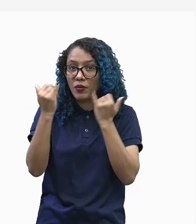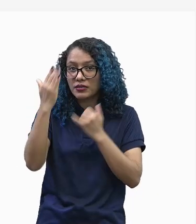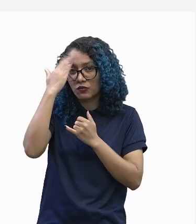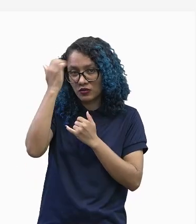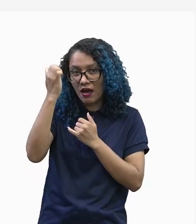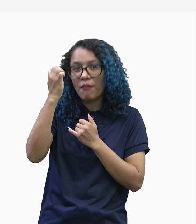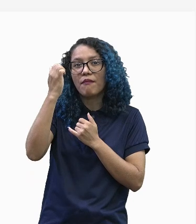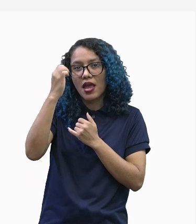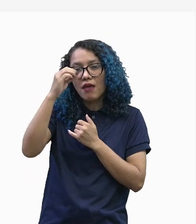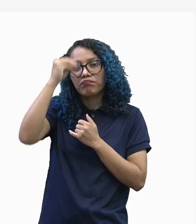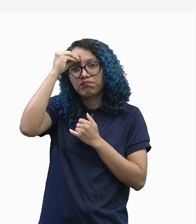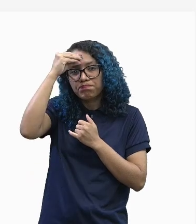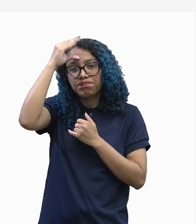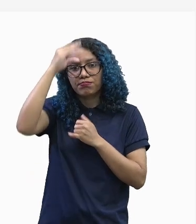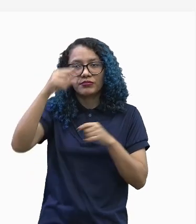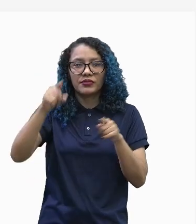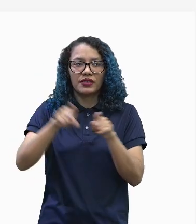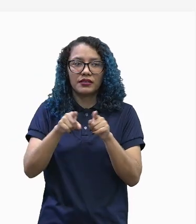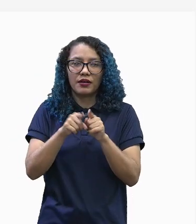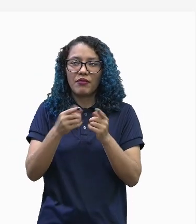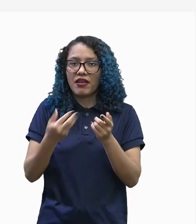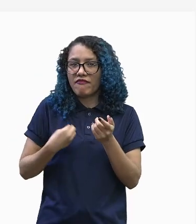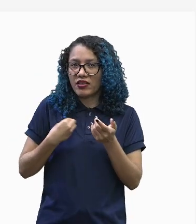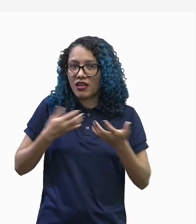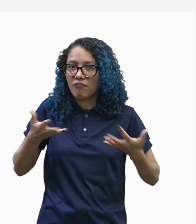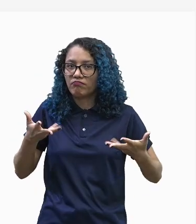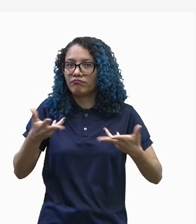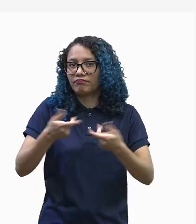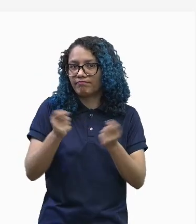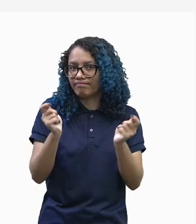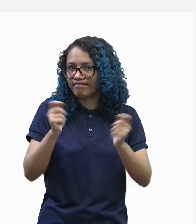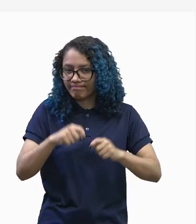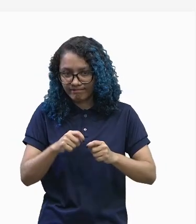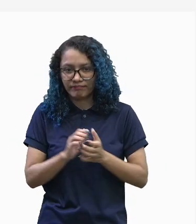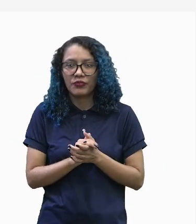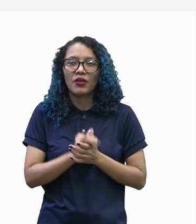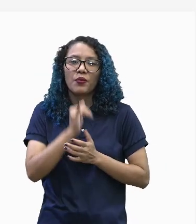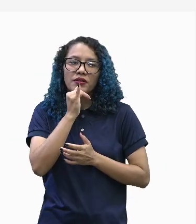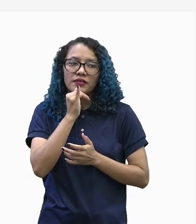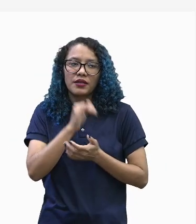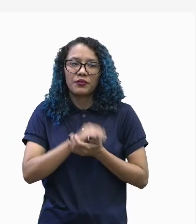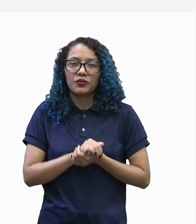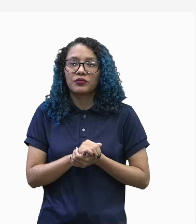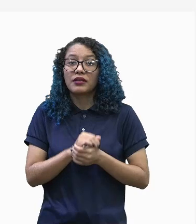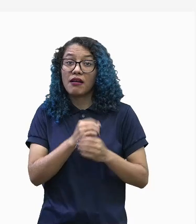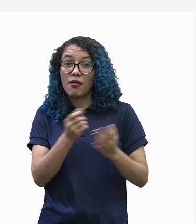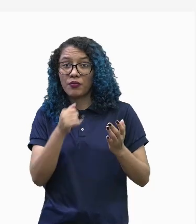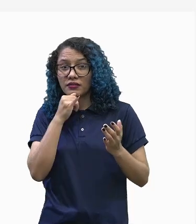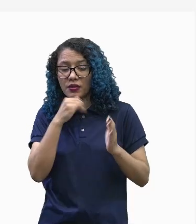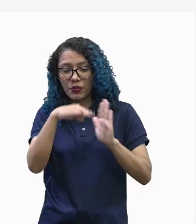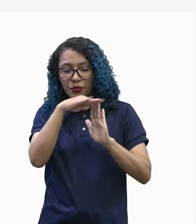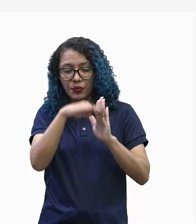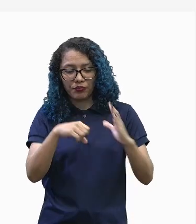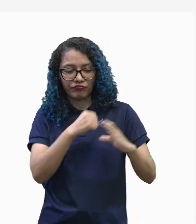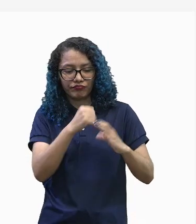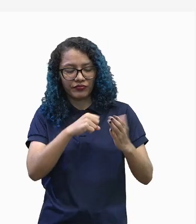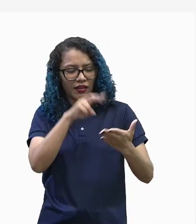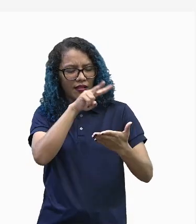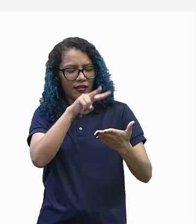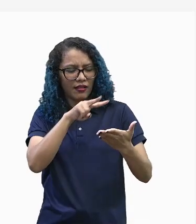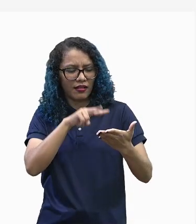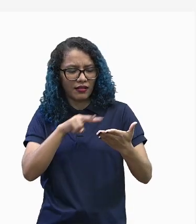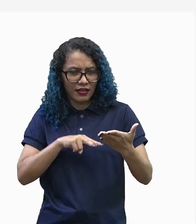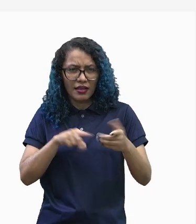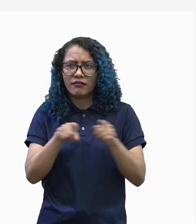informações e melhorar a qualidade de vida. Por exemplo, ao ler uma receita, compreender